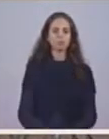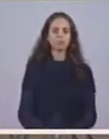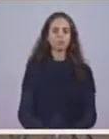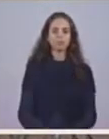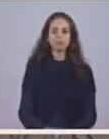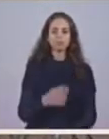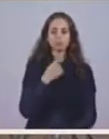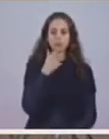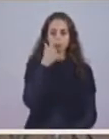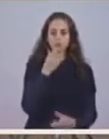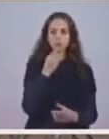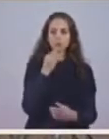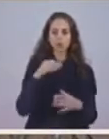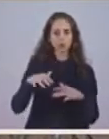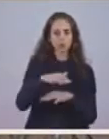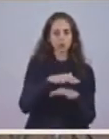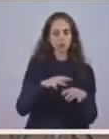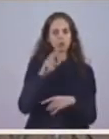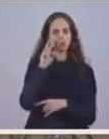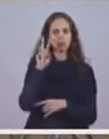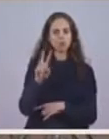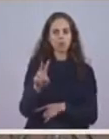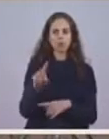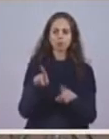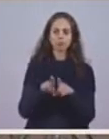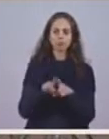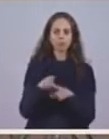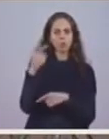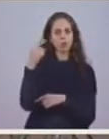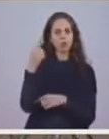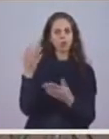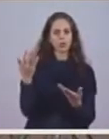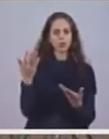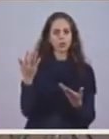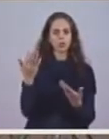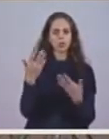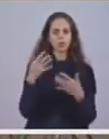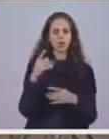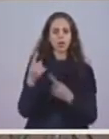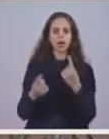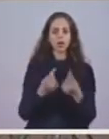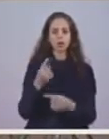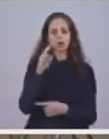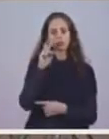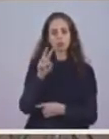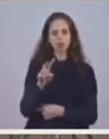Diziam então os judeus: Vede como era seu amigo. Mas alguns deles